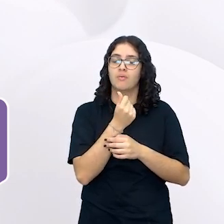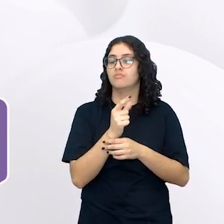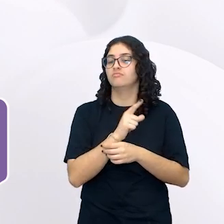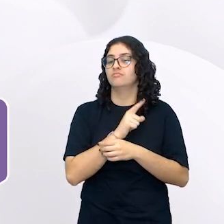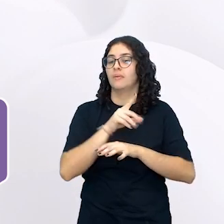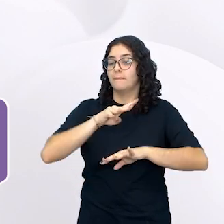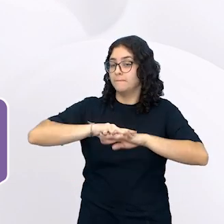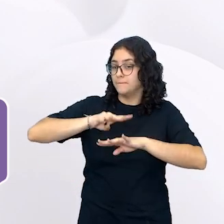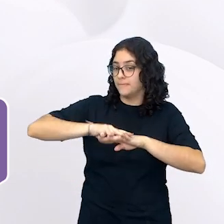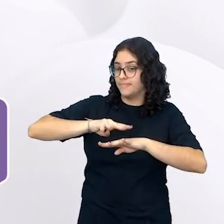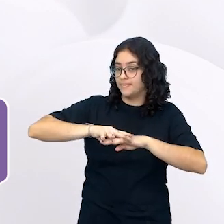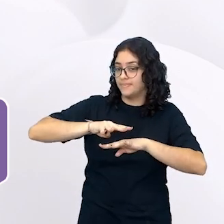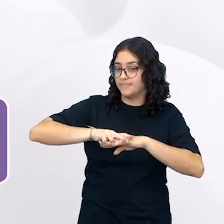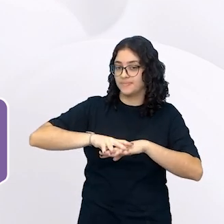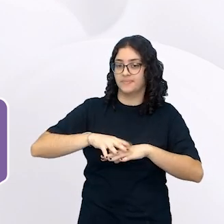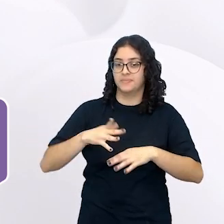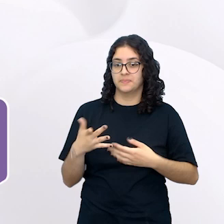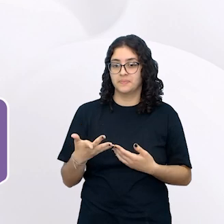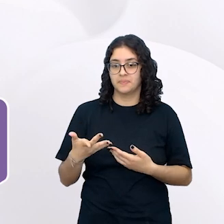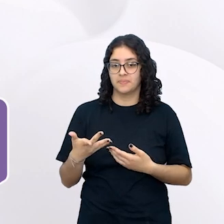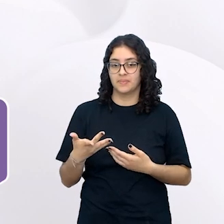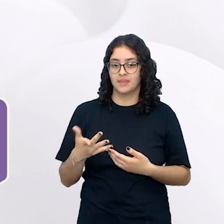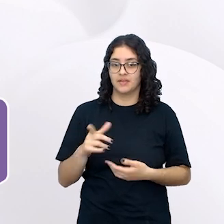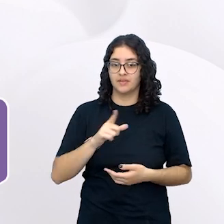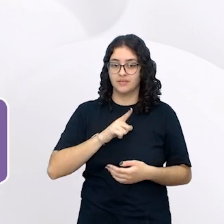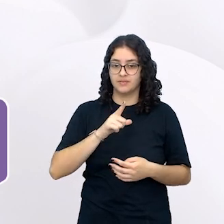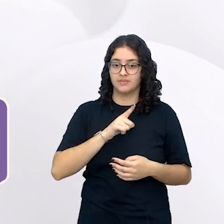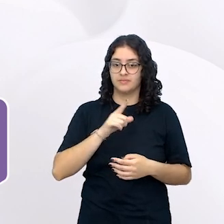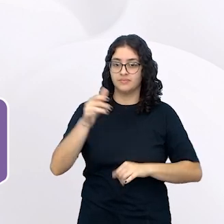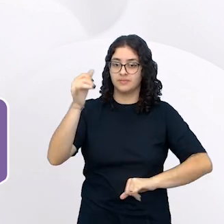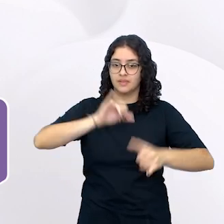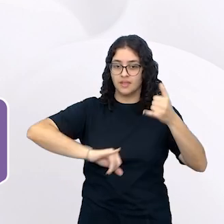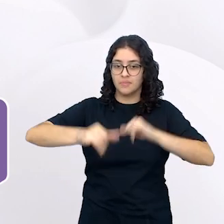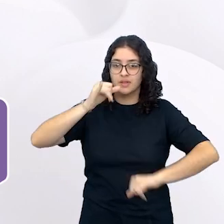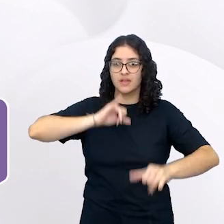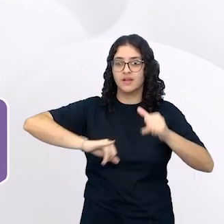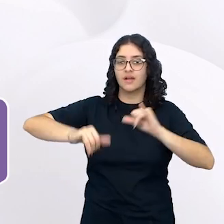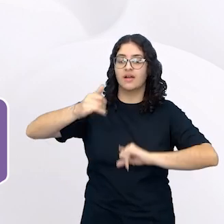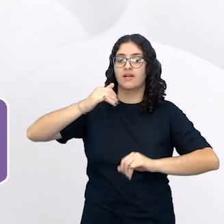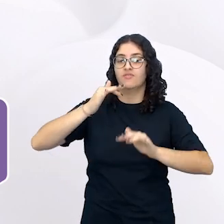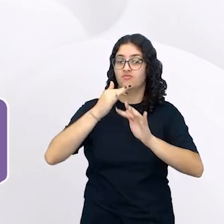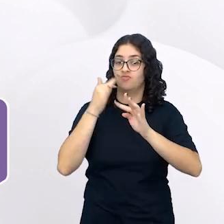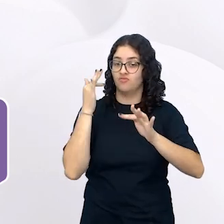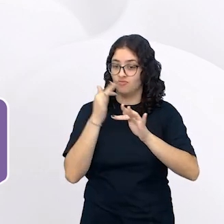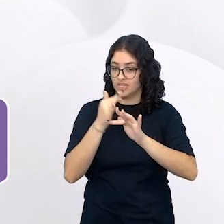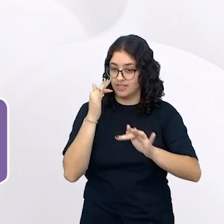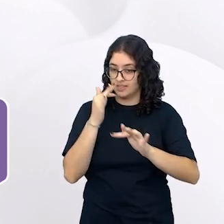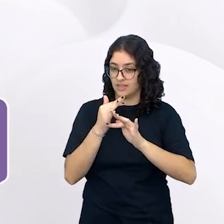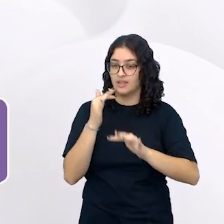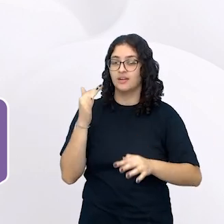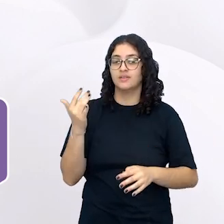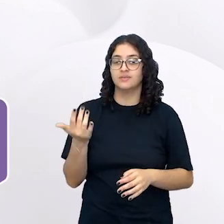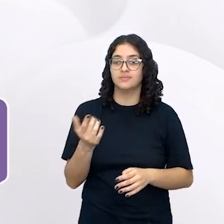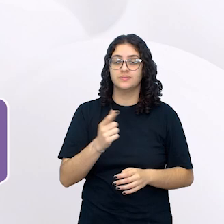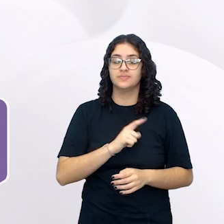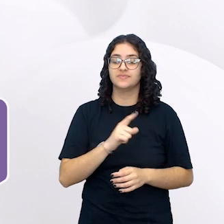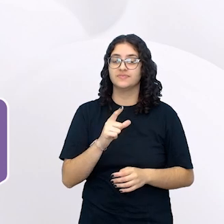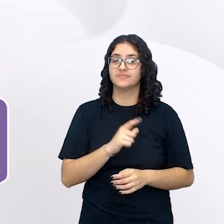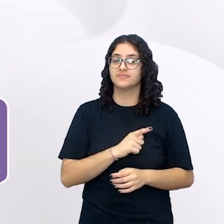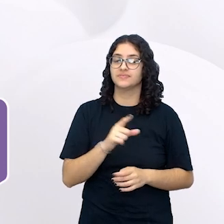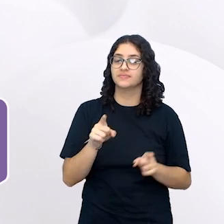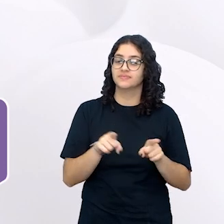em matemática, a Marie Curie, que você falou de física e química, a